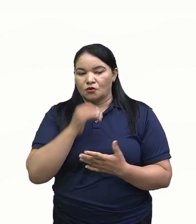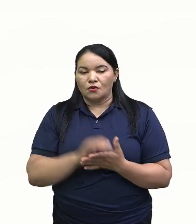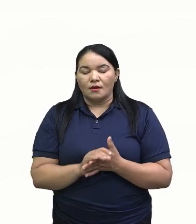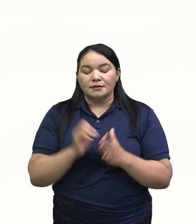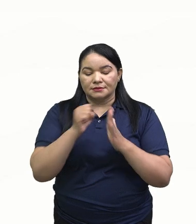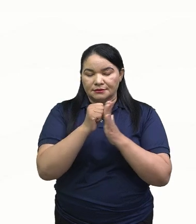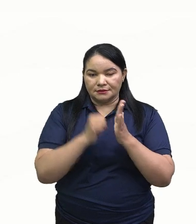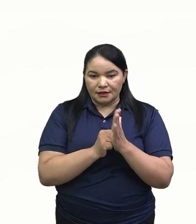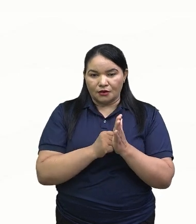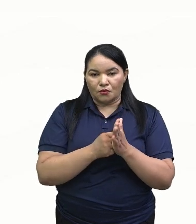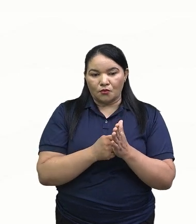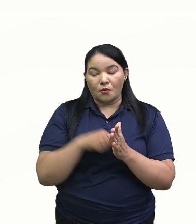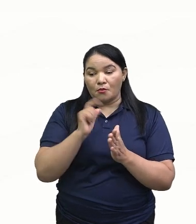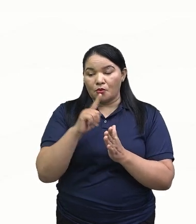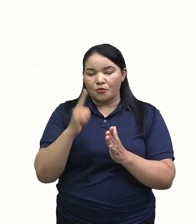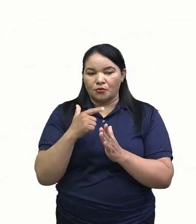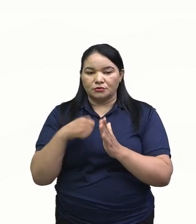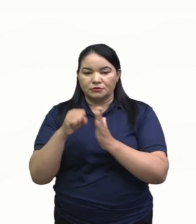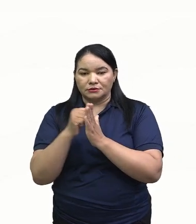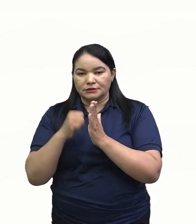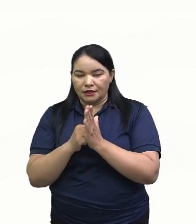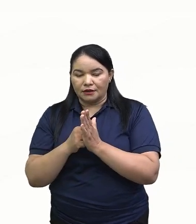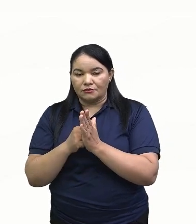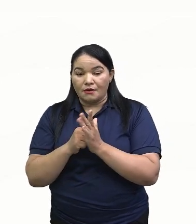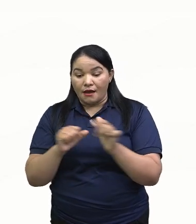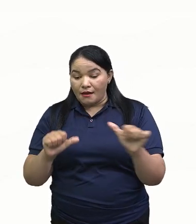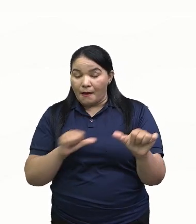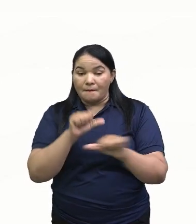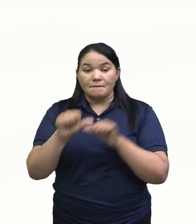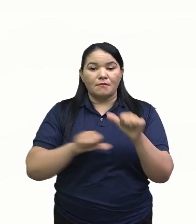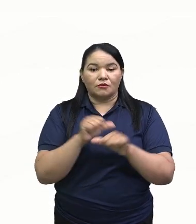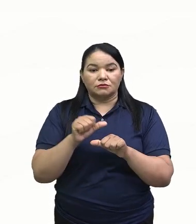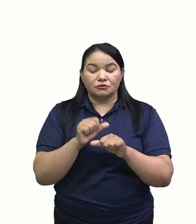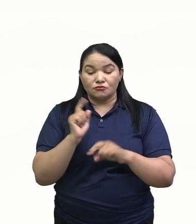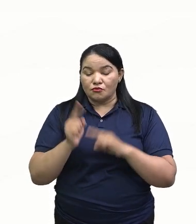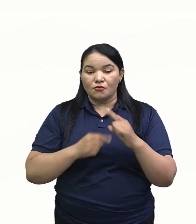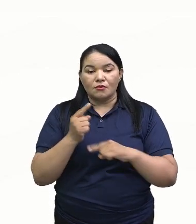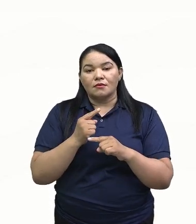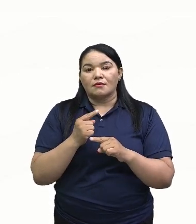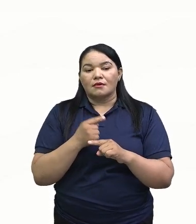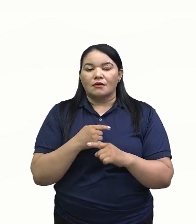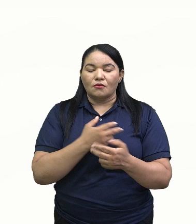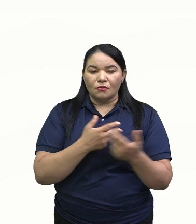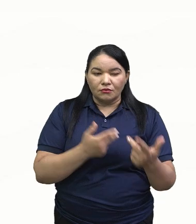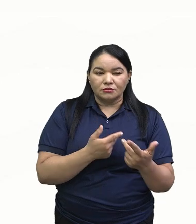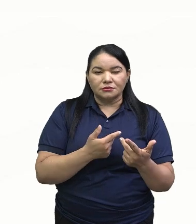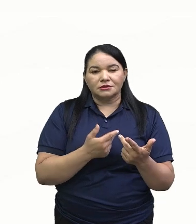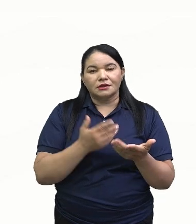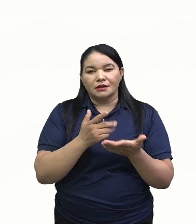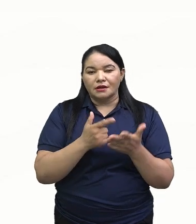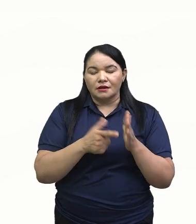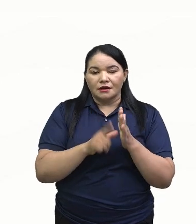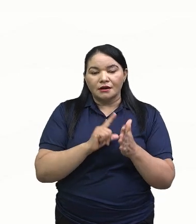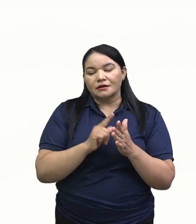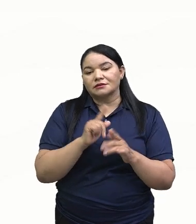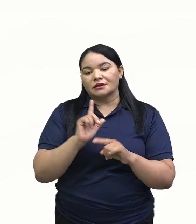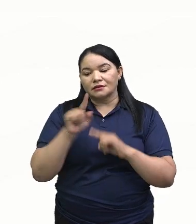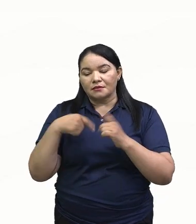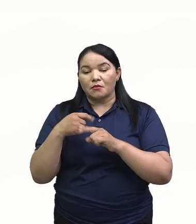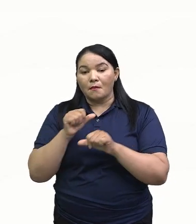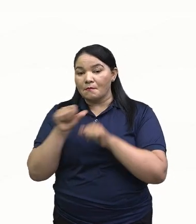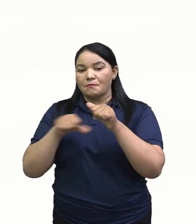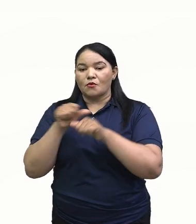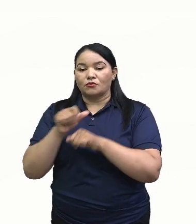está havendo o quê? Uma mudança, uma transformação, ou seja, algo que era de um jeito passa a ser de outro. Então, há o quê?